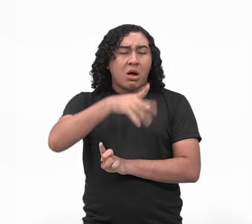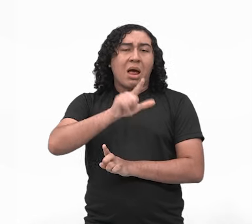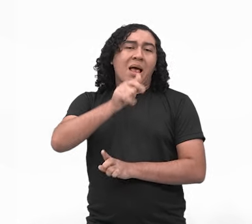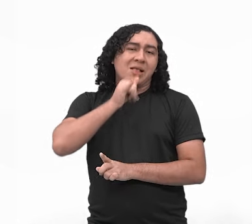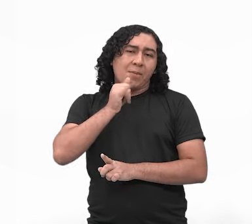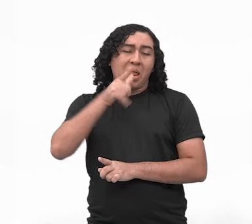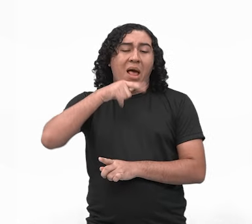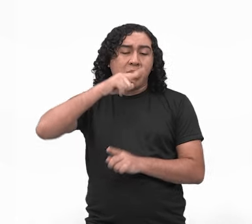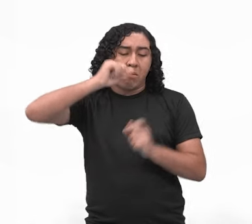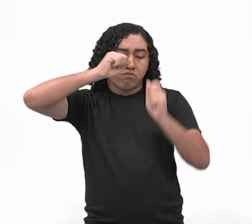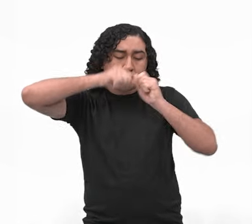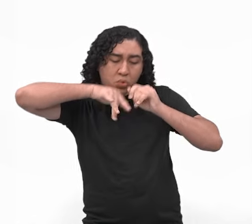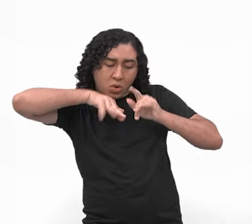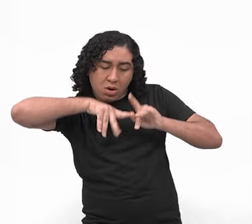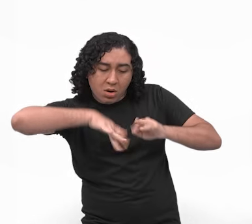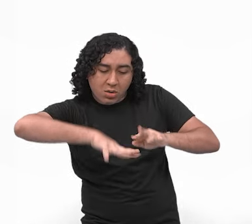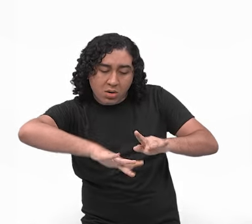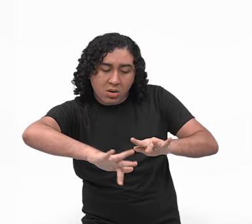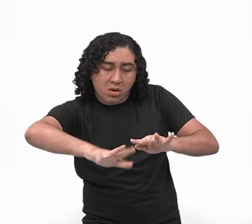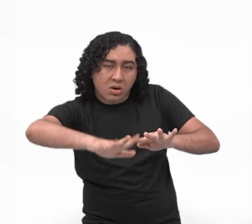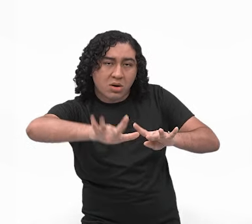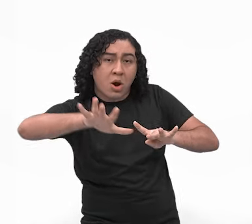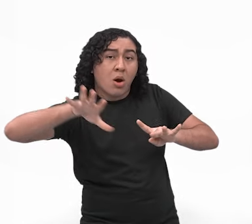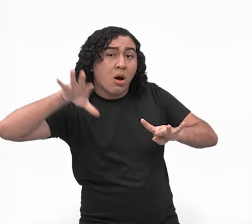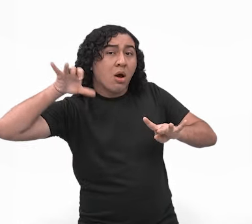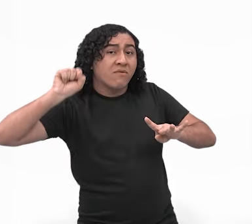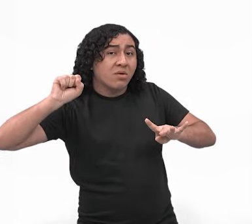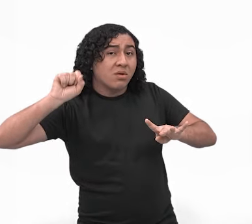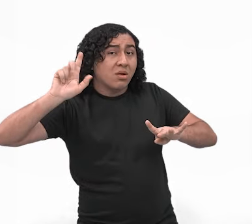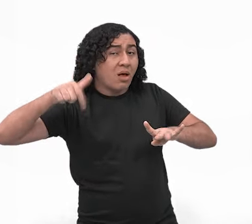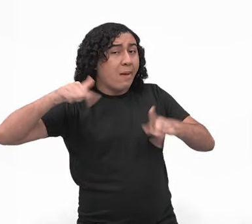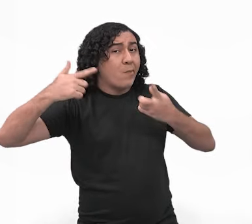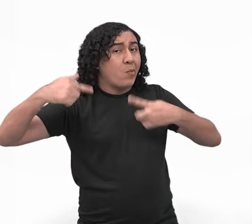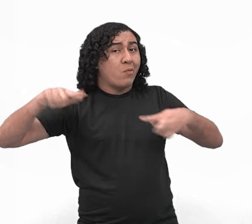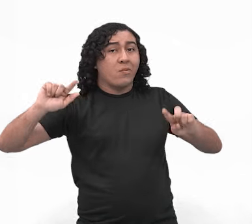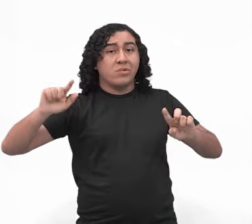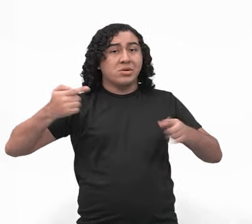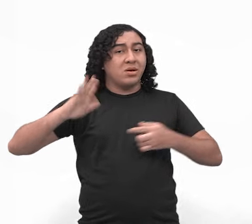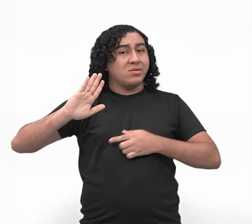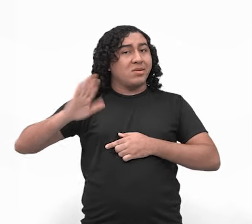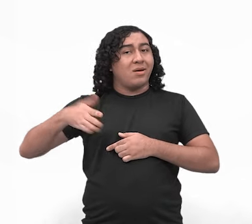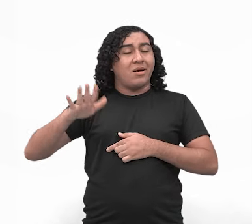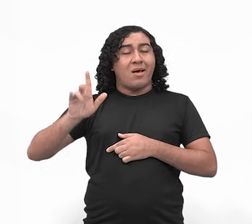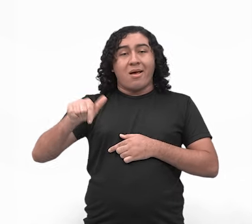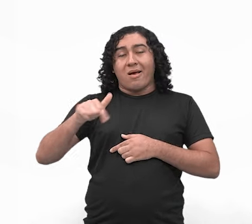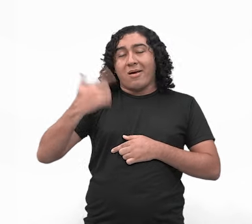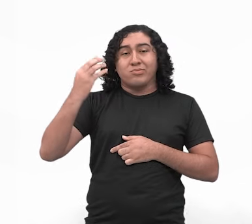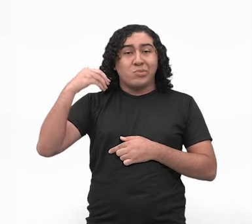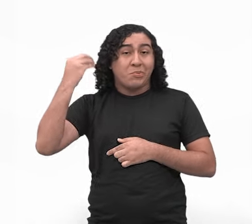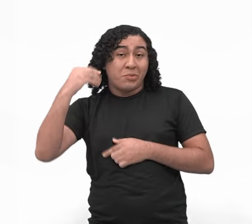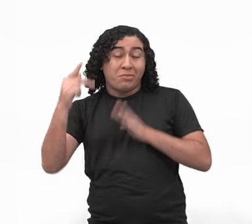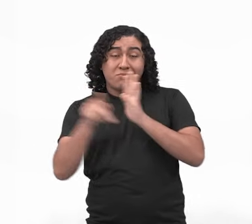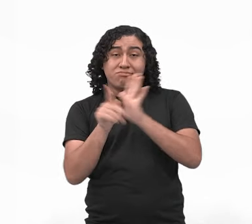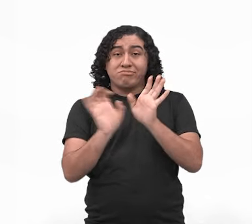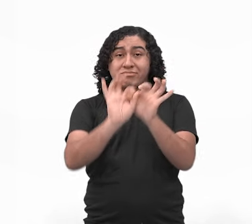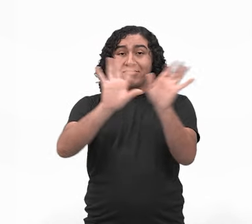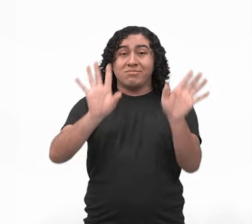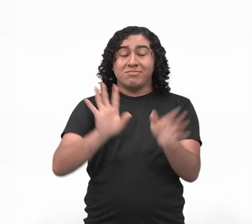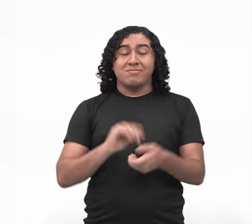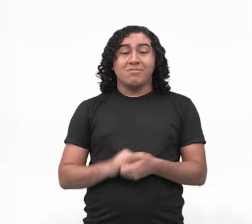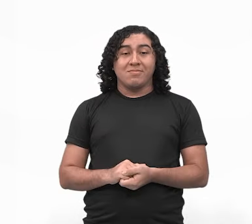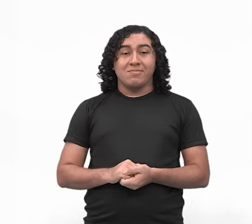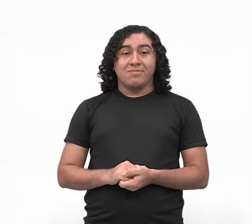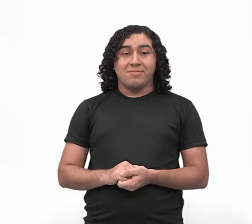água, e esse era o som que a música dele ele fazia, que era uma música experimental e uma música aleatória. E aí nós